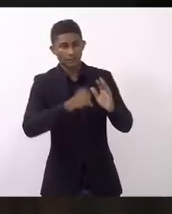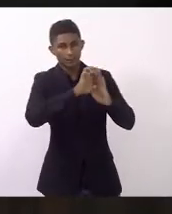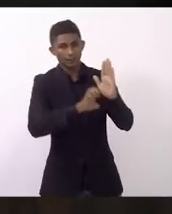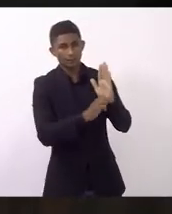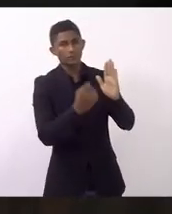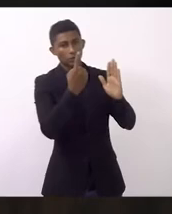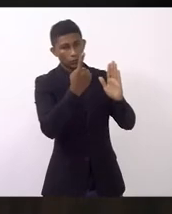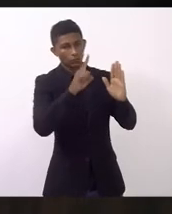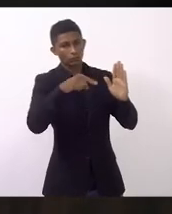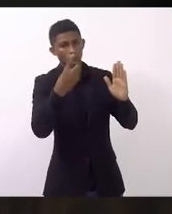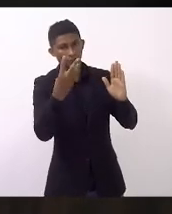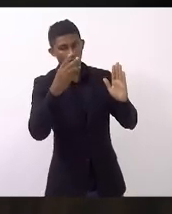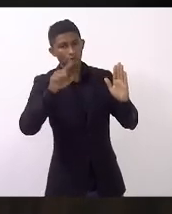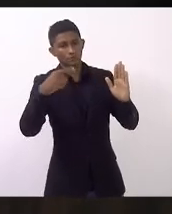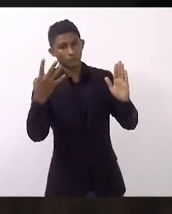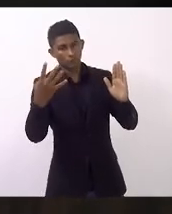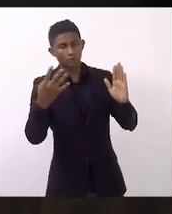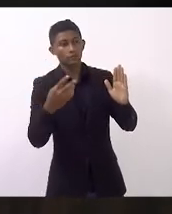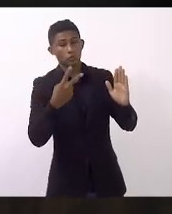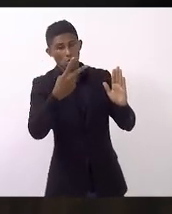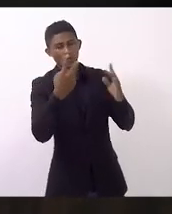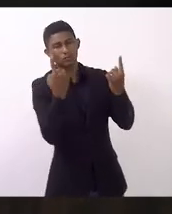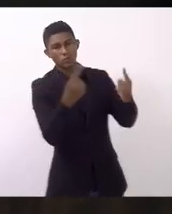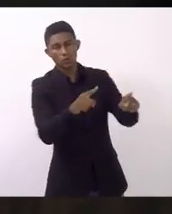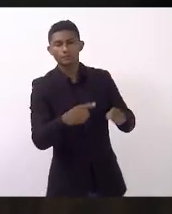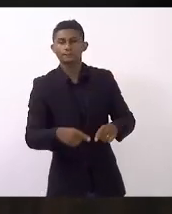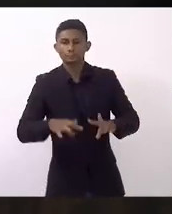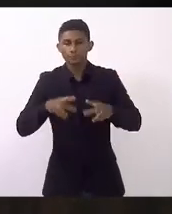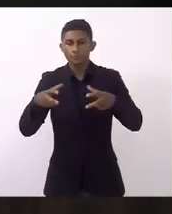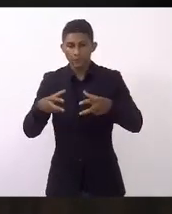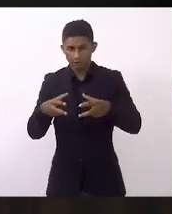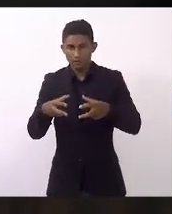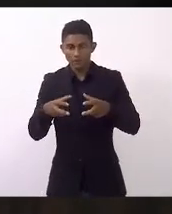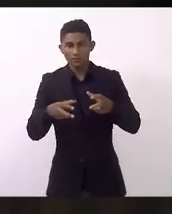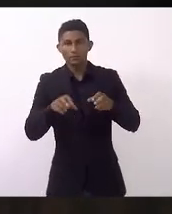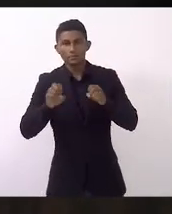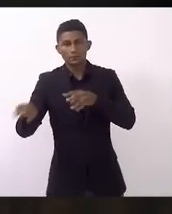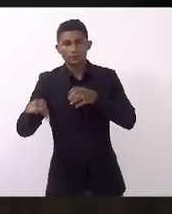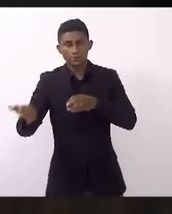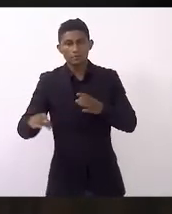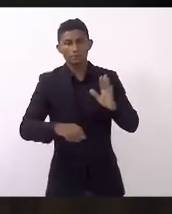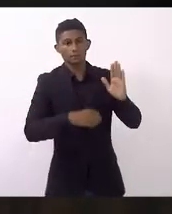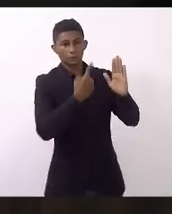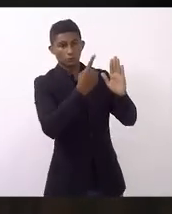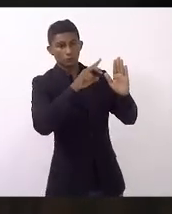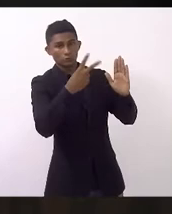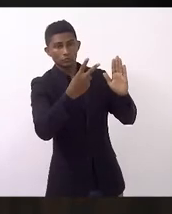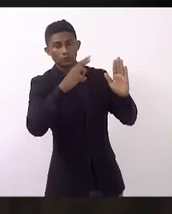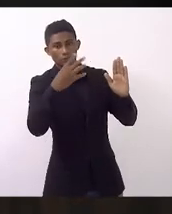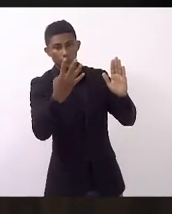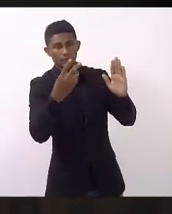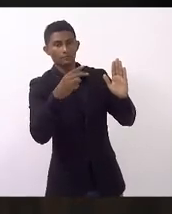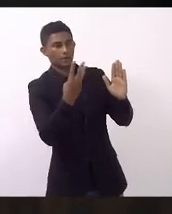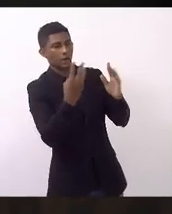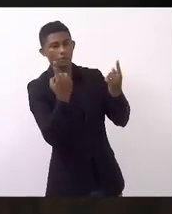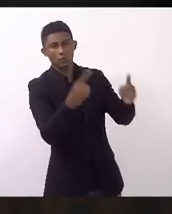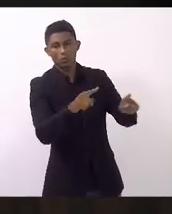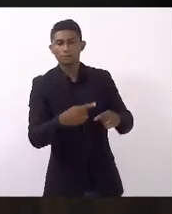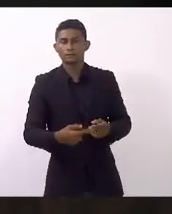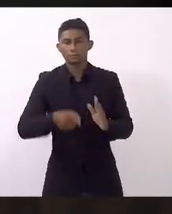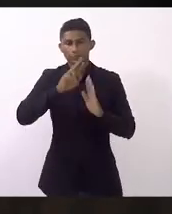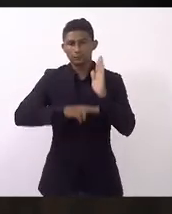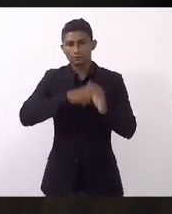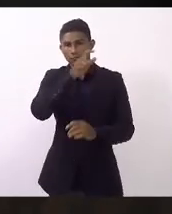3 e 4, contrário à emenda 2. De educação favorável às emendas 1, 2 e 4 e contrário à emenda 3. Relatores, deputado doutor